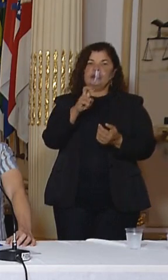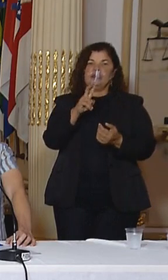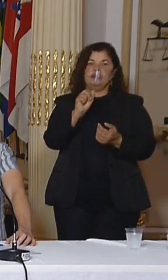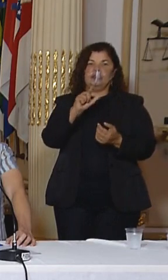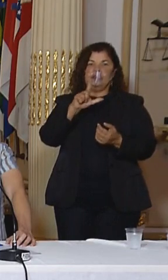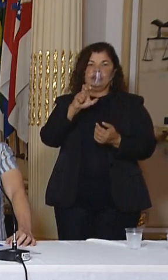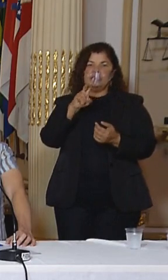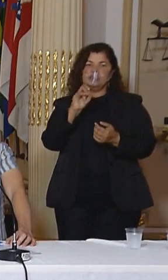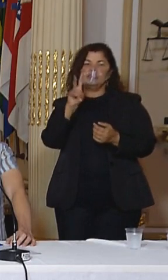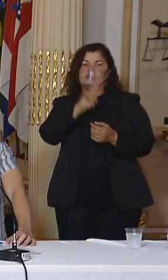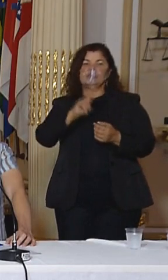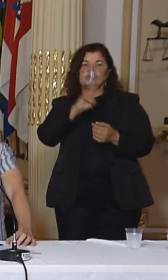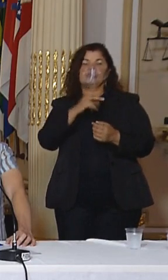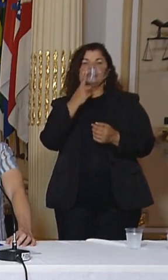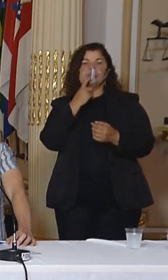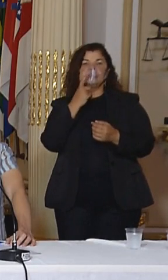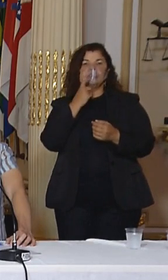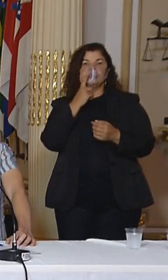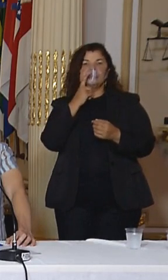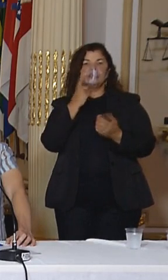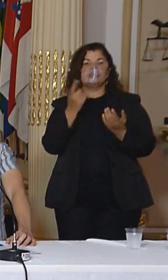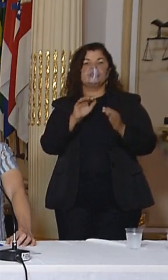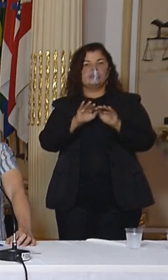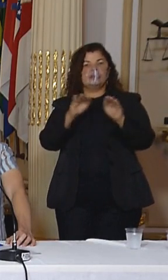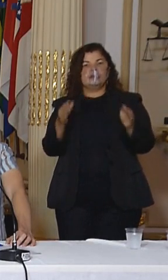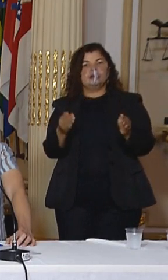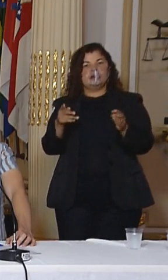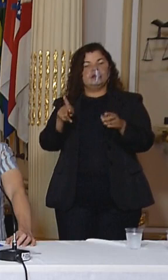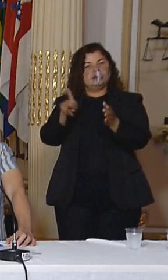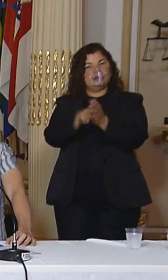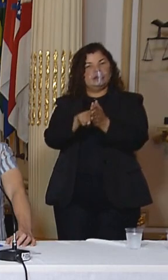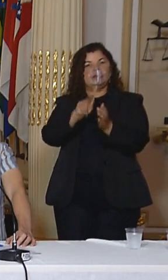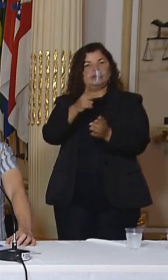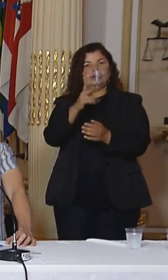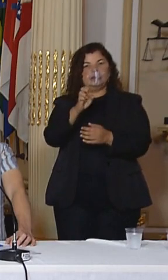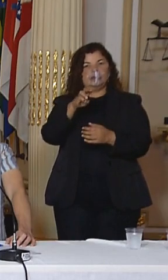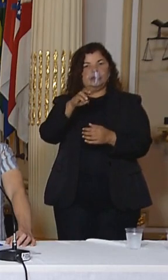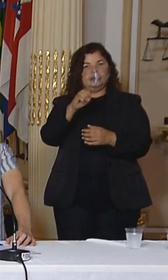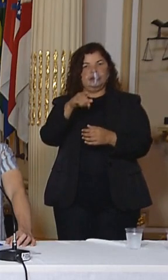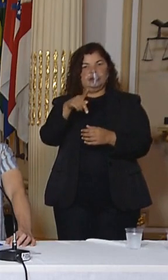banco de sangue do EMOP. Estão previstos 18 mil coletas, né,